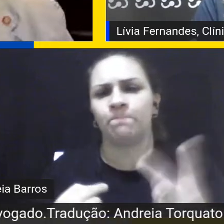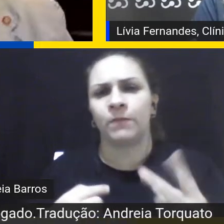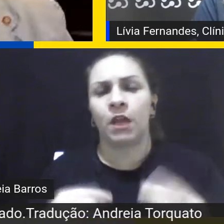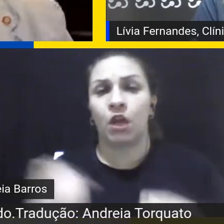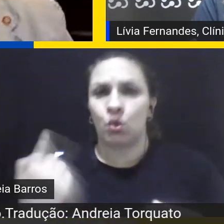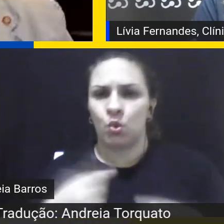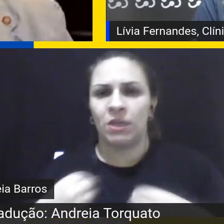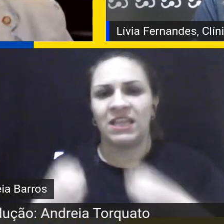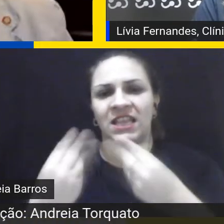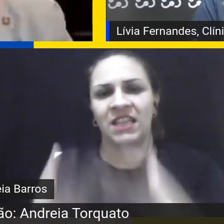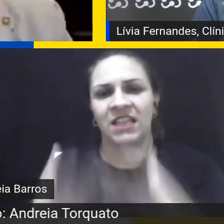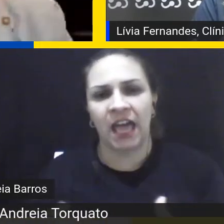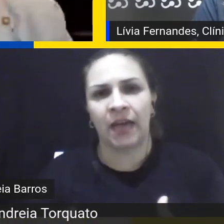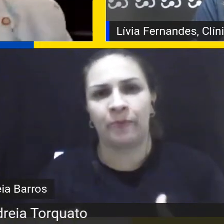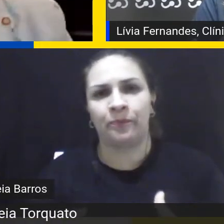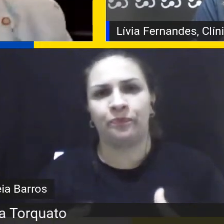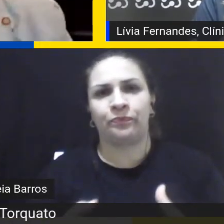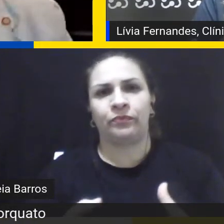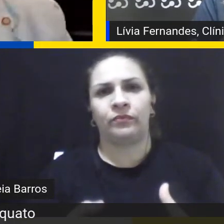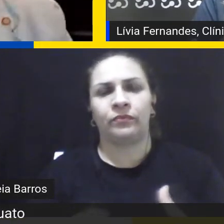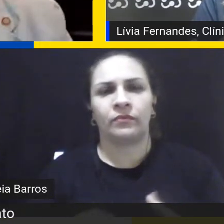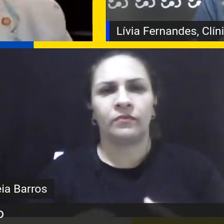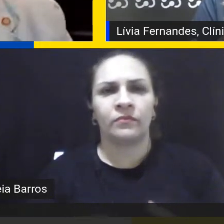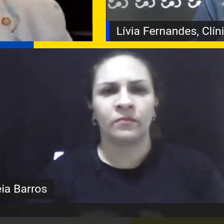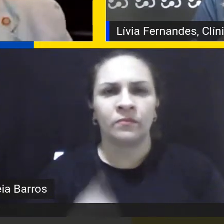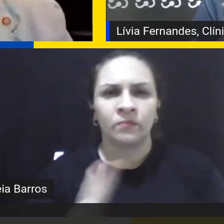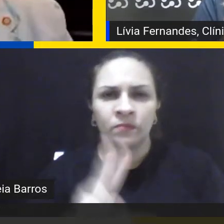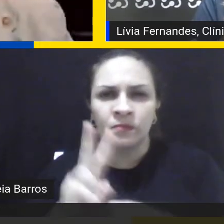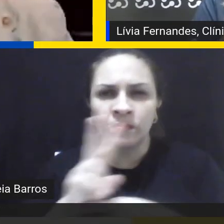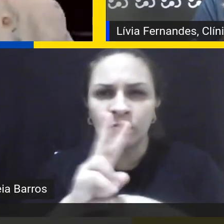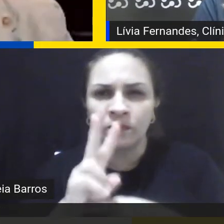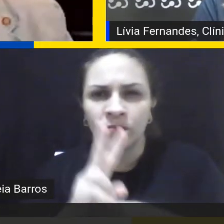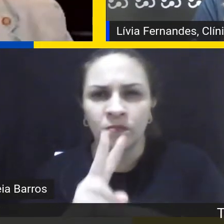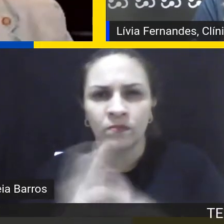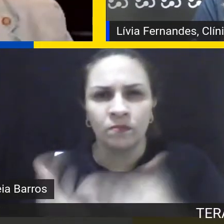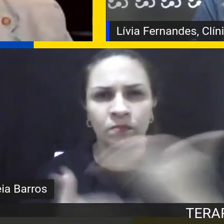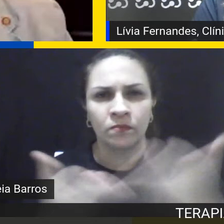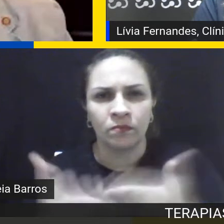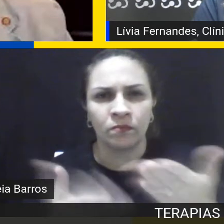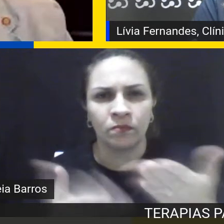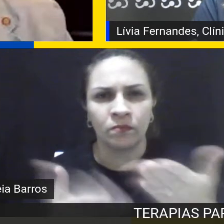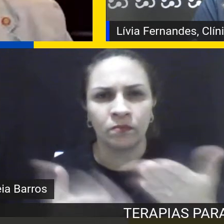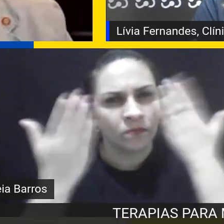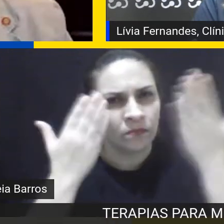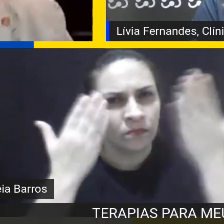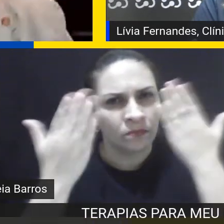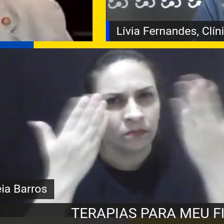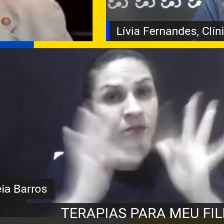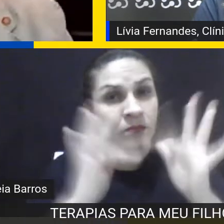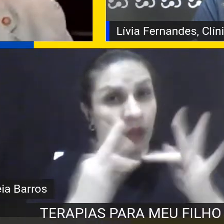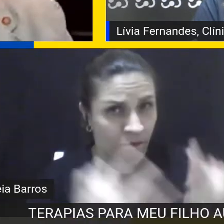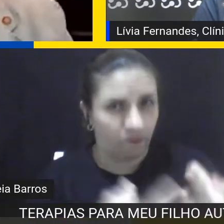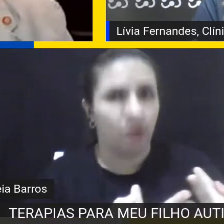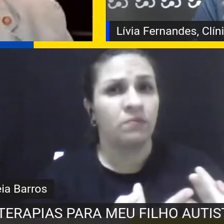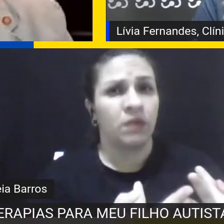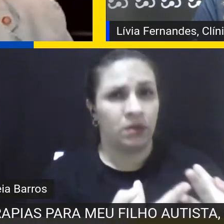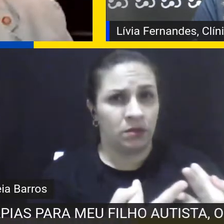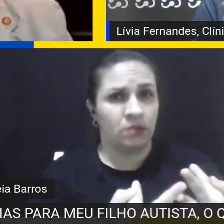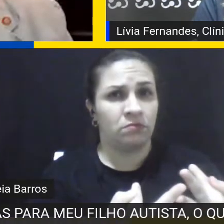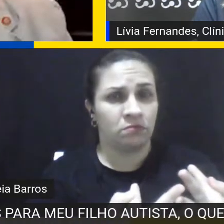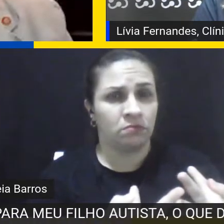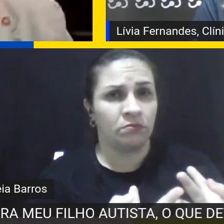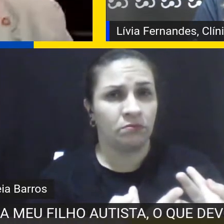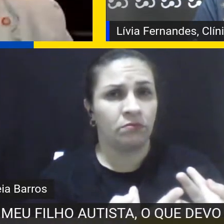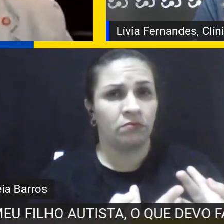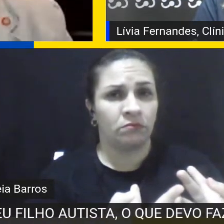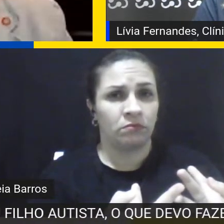aqui toda a questão de assessoria e todo o atendimento psicológico para a família, tá? Então,